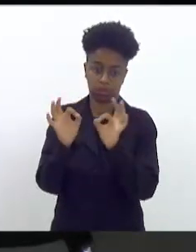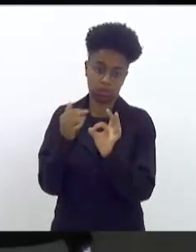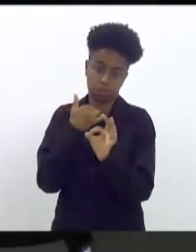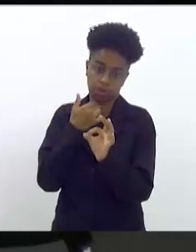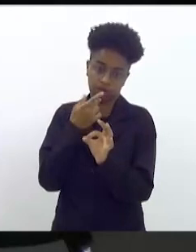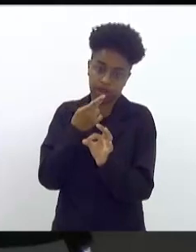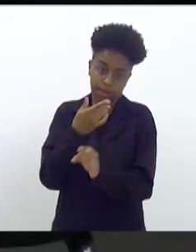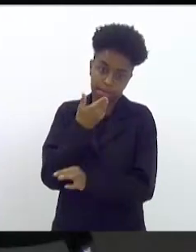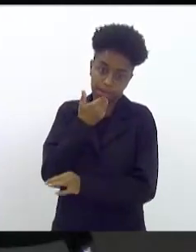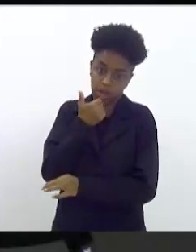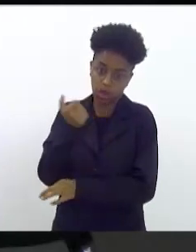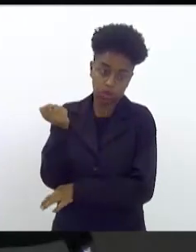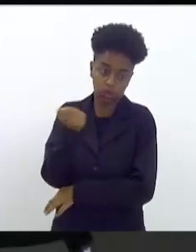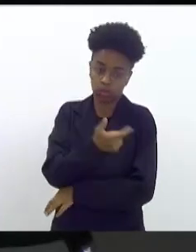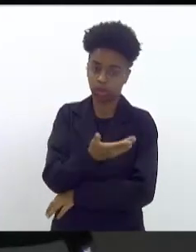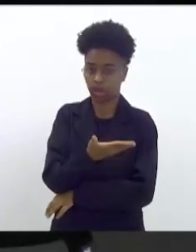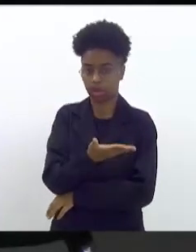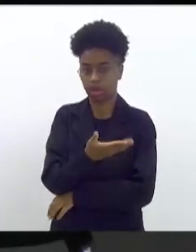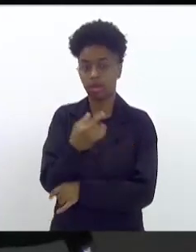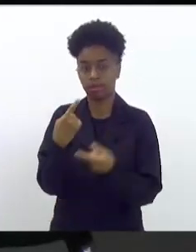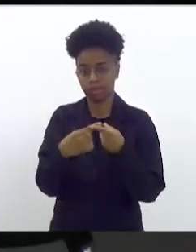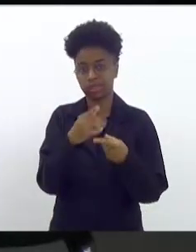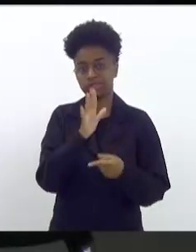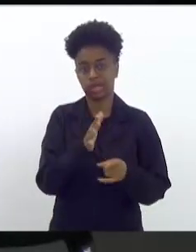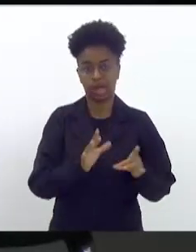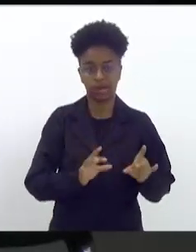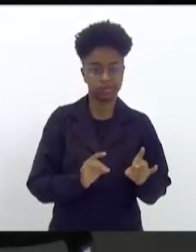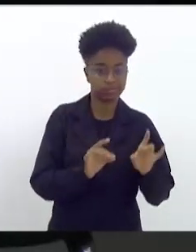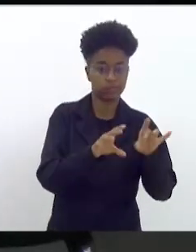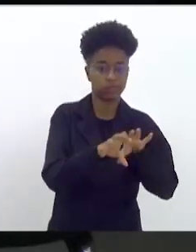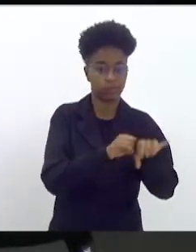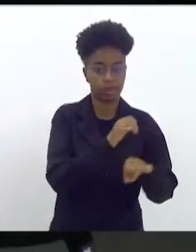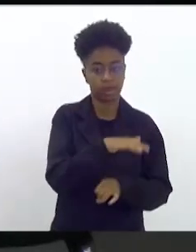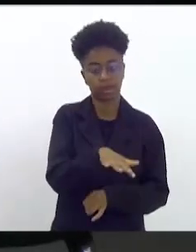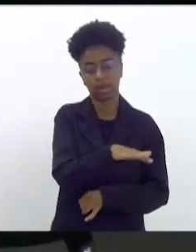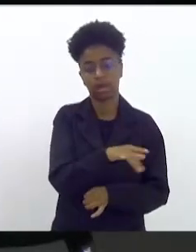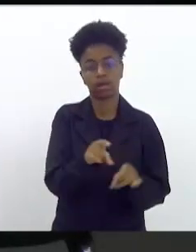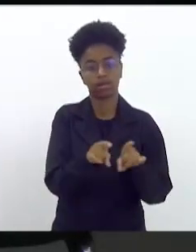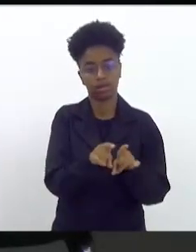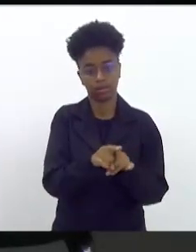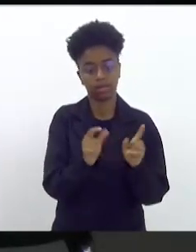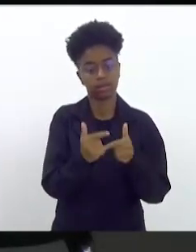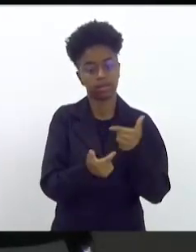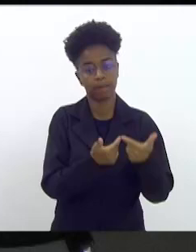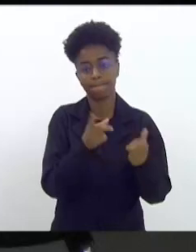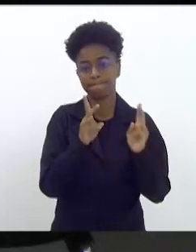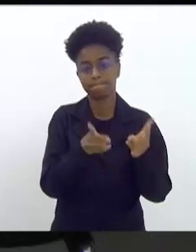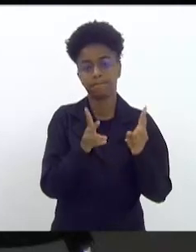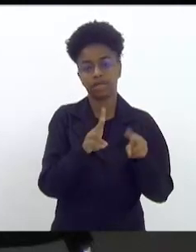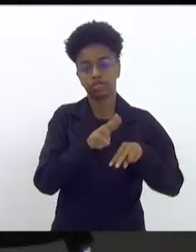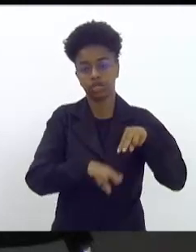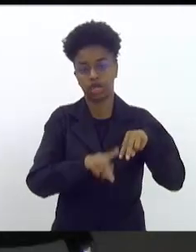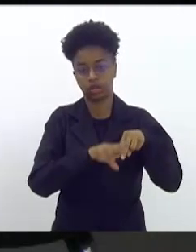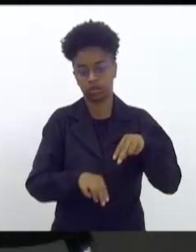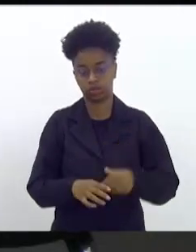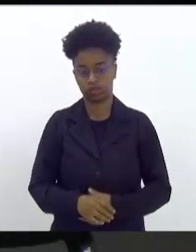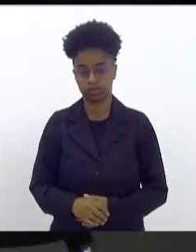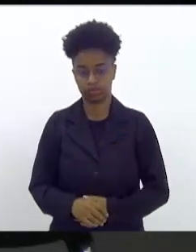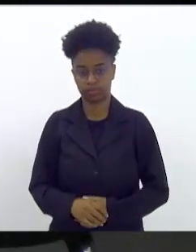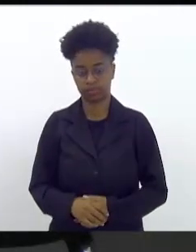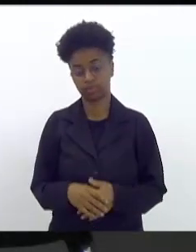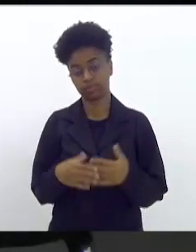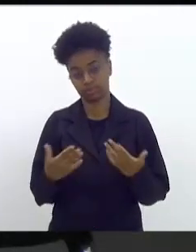melhor sobre isso, que alguém que seja técnico no assunto e seja também do mesmo gênero.